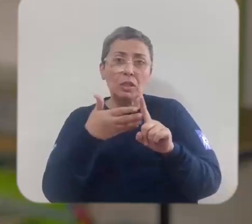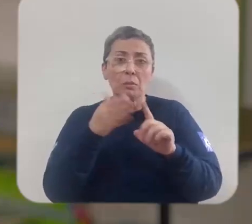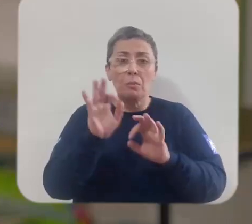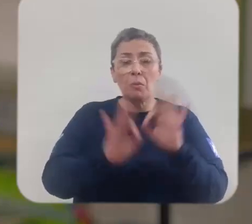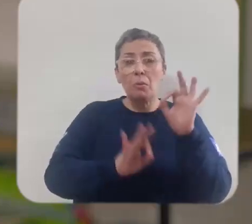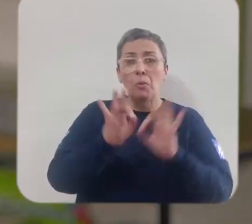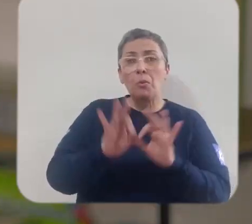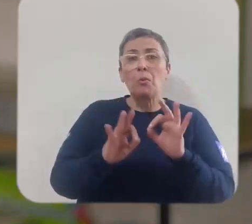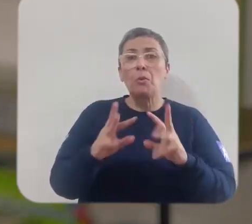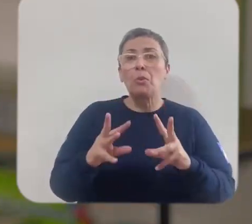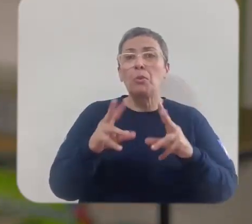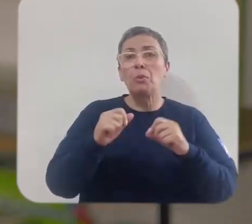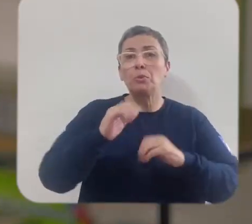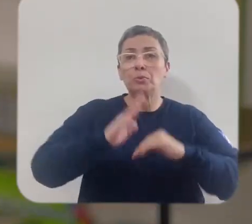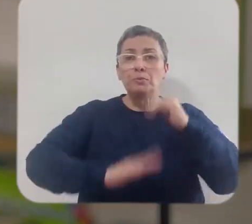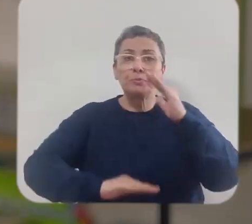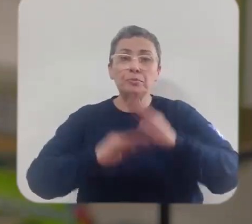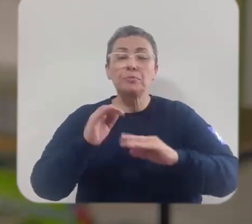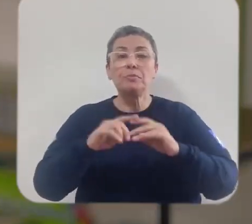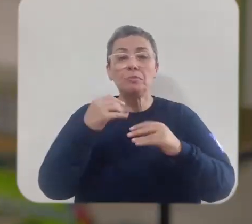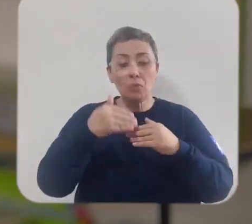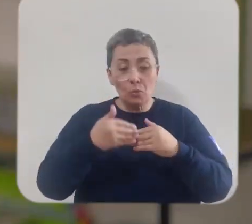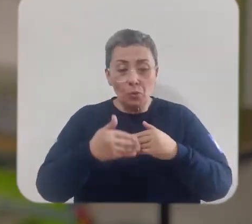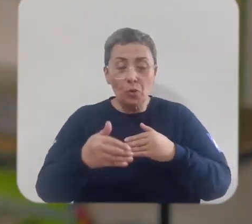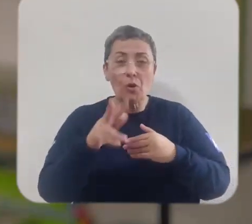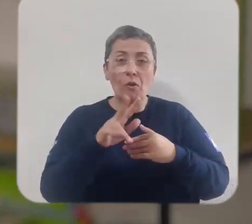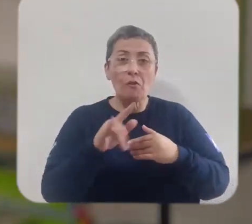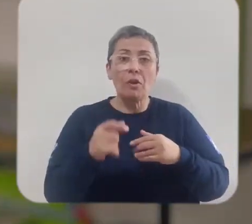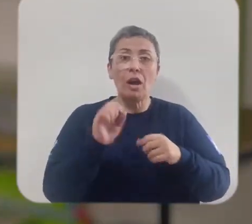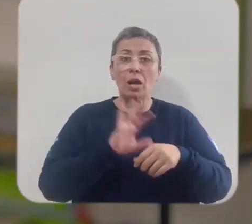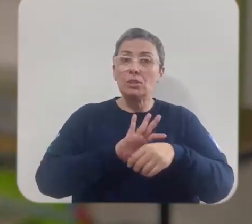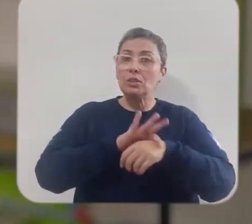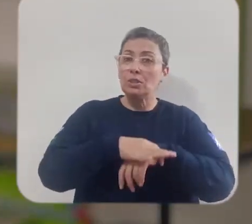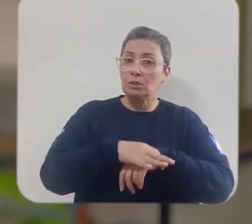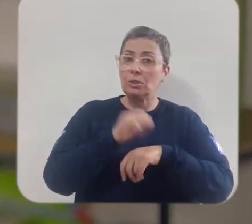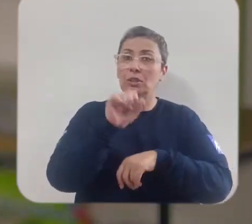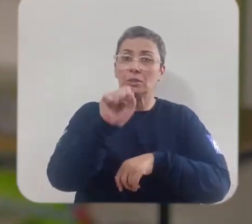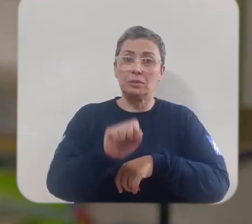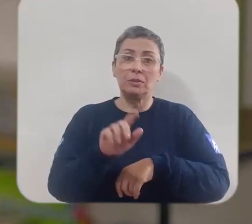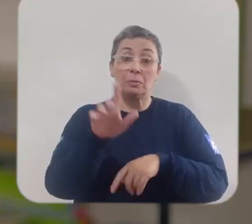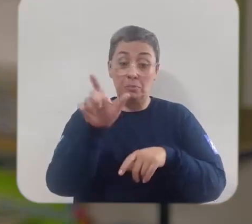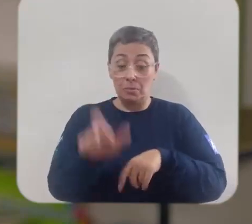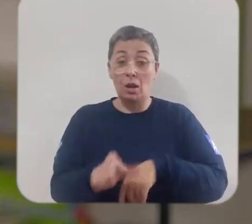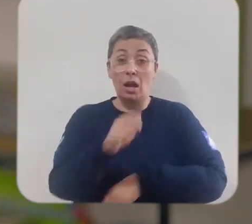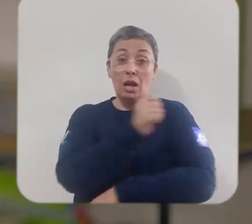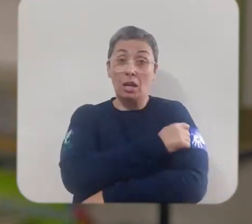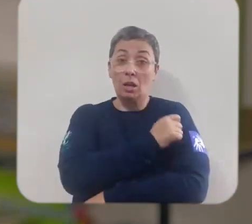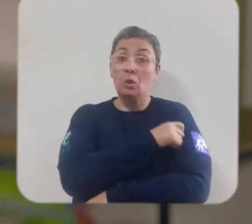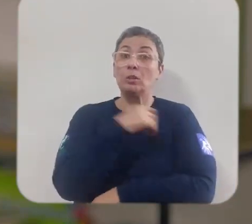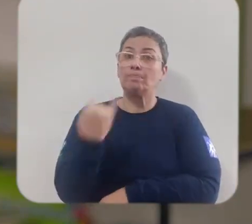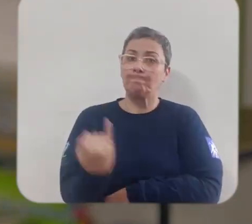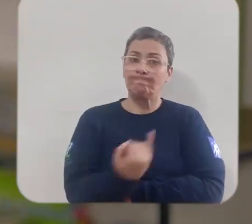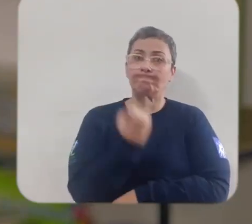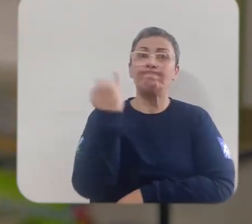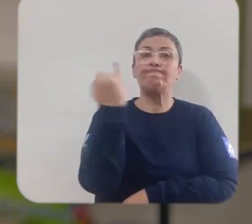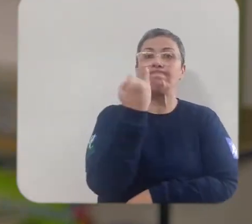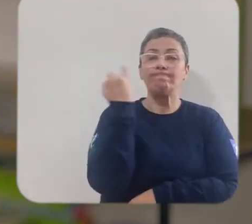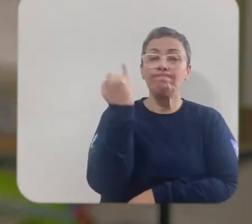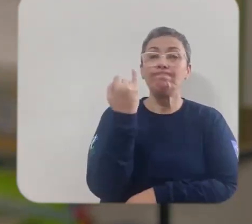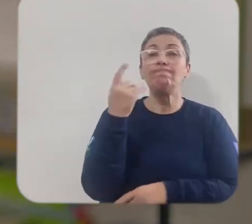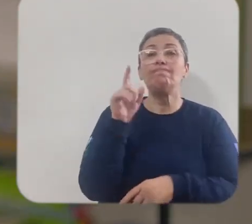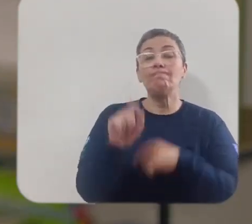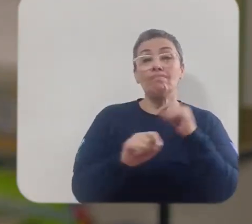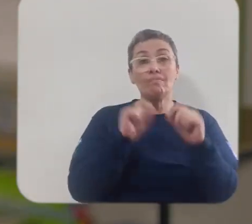construir e organizar esses afazeres com previsibilidade e segurança para este educando? Isso é extremamente importante,